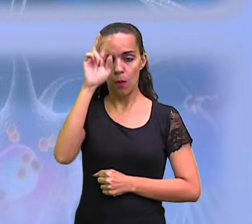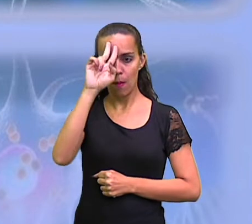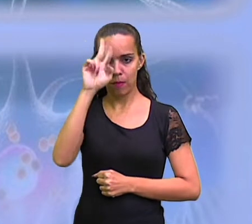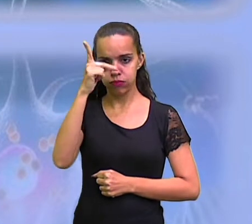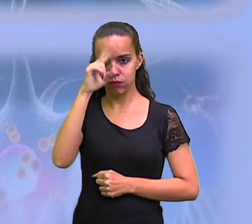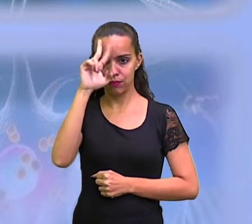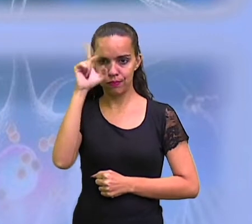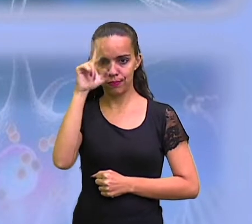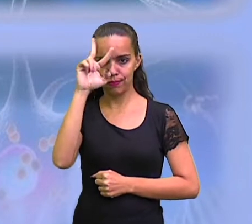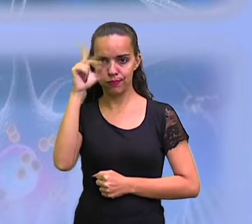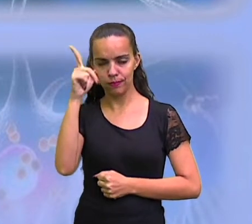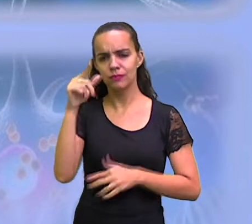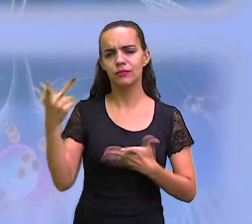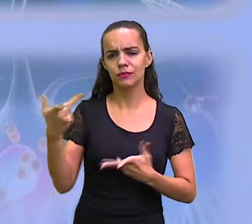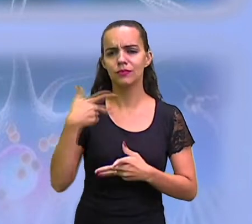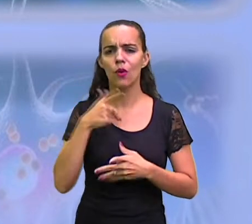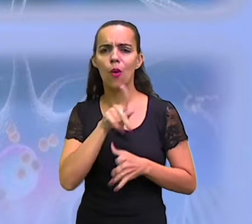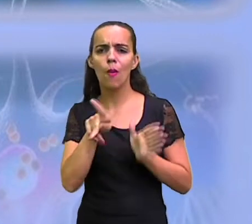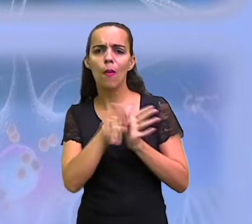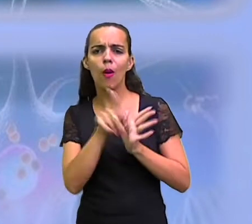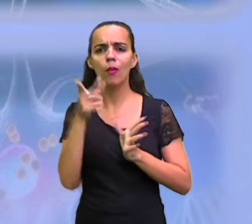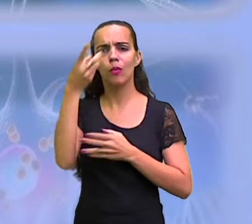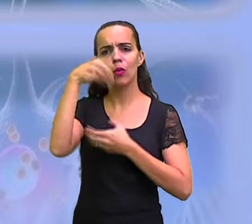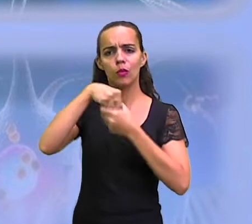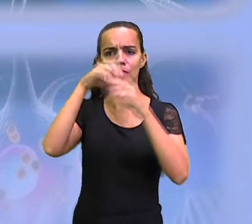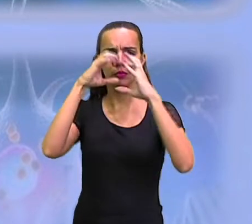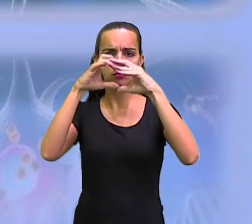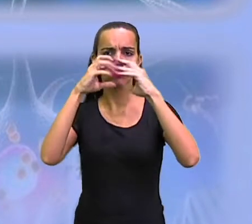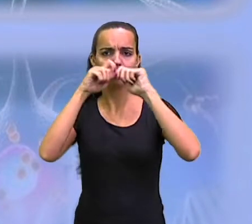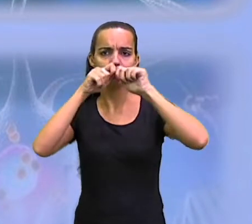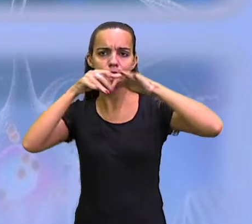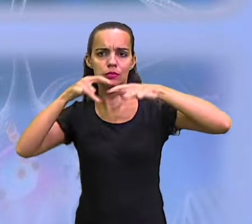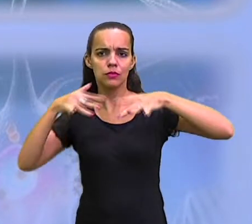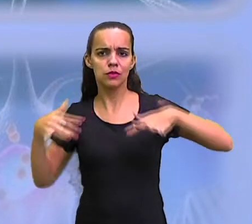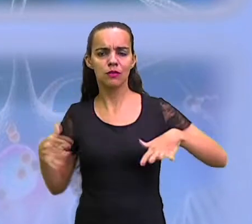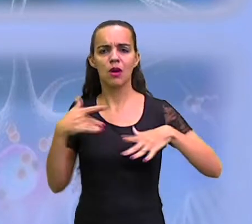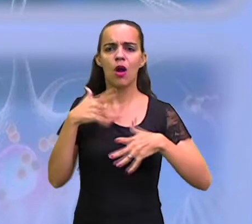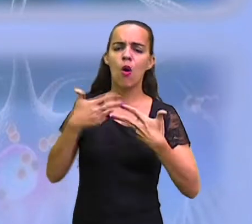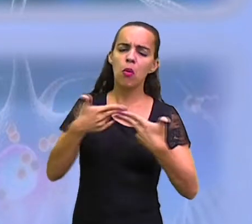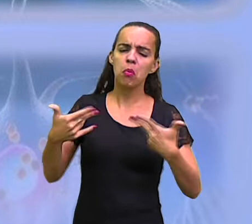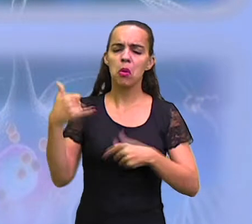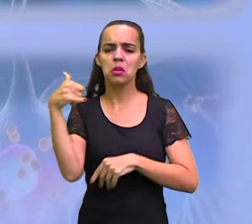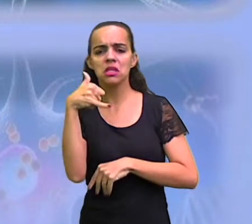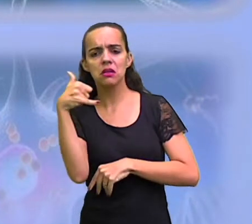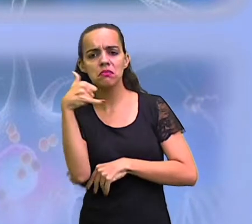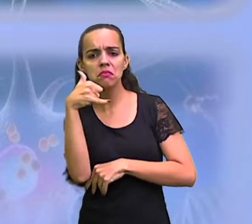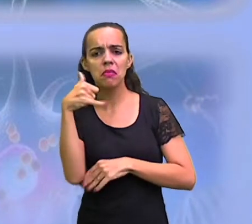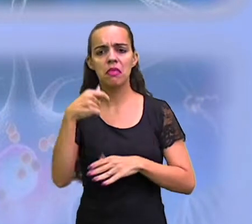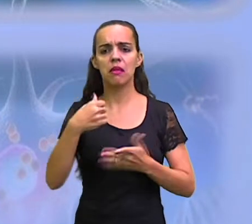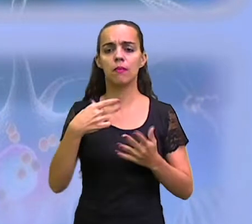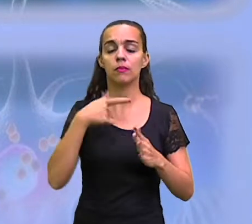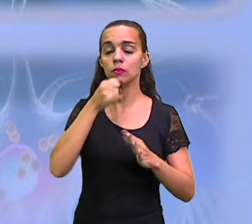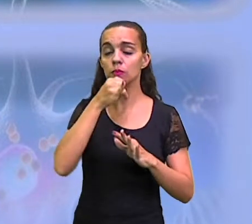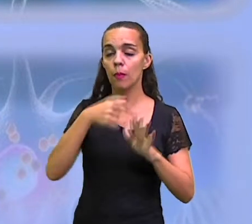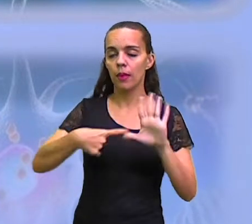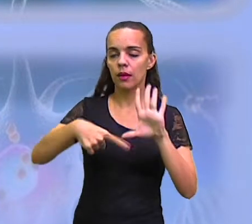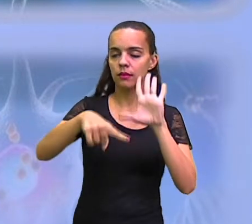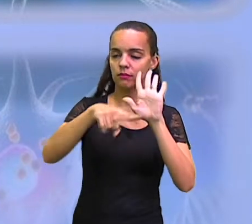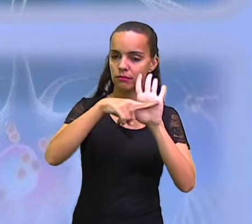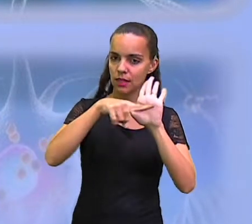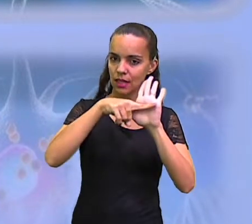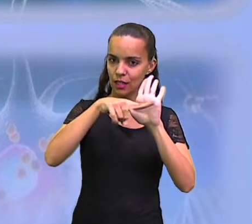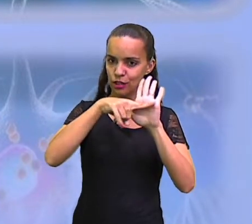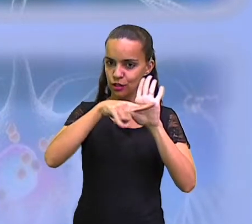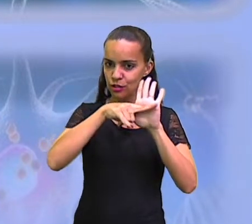doenças, aquilo que está relacionado com alguma coisa negativa, mas que também pode ser positivo por algum